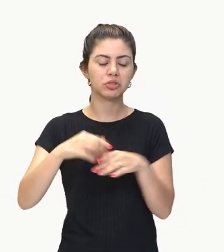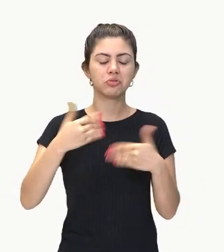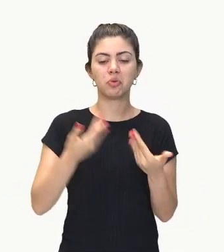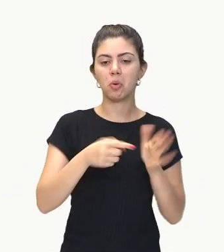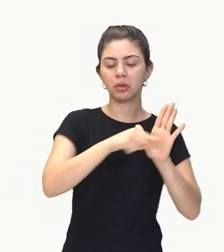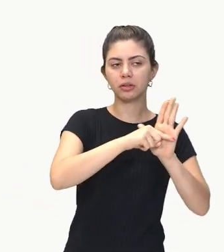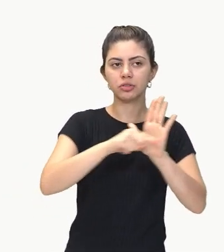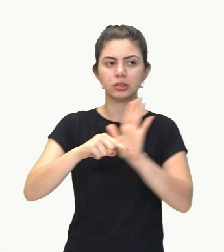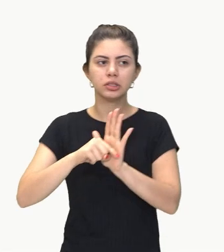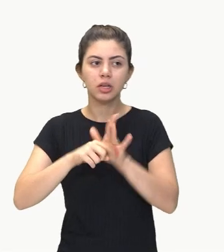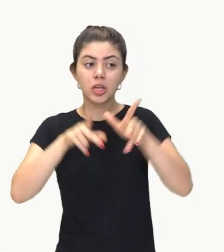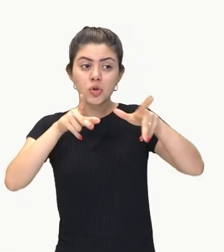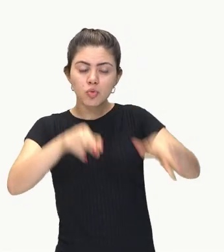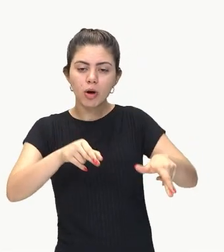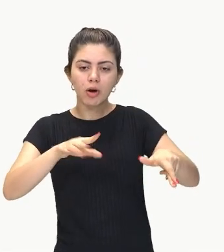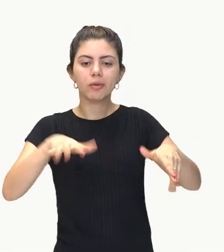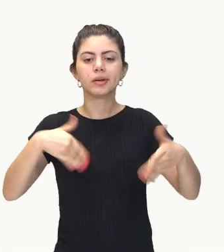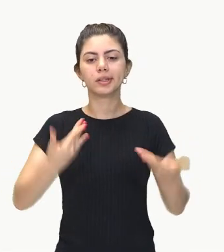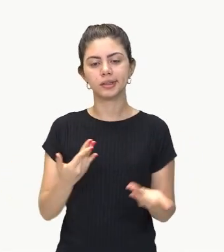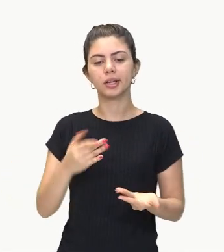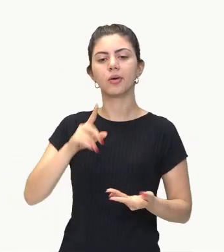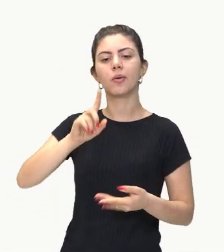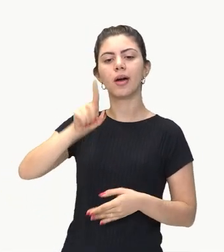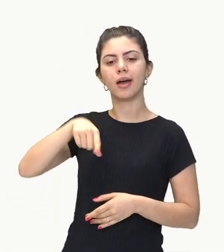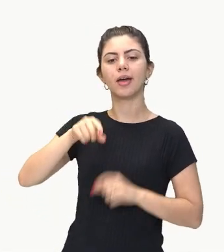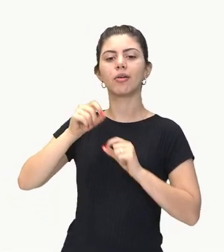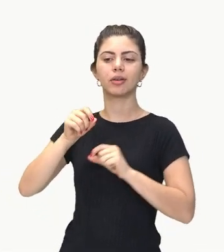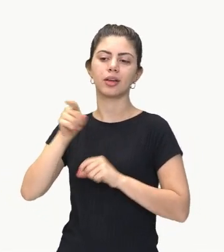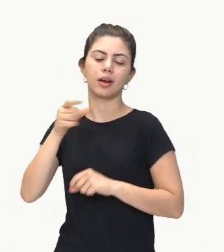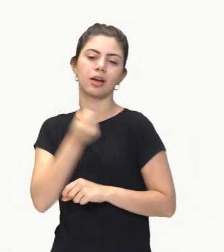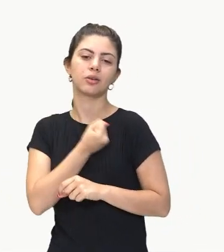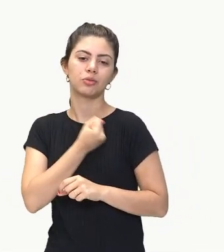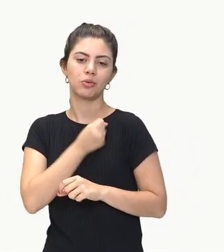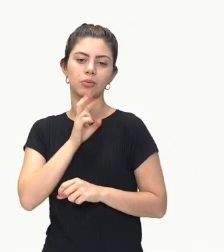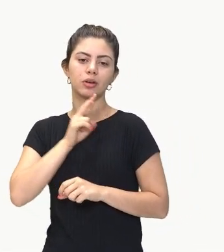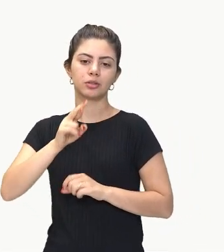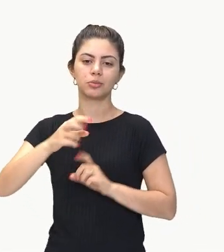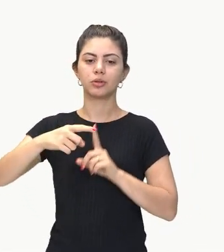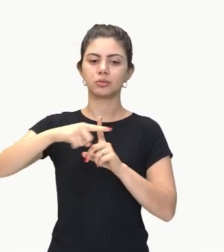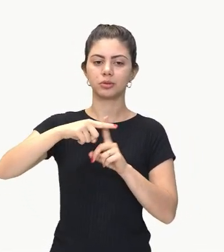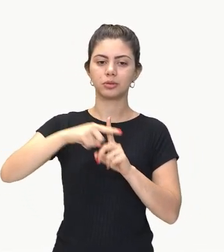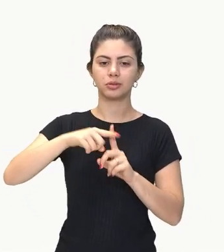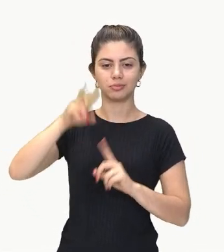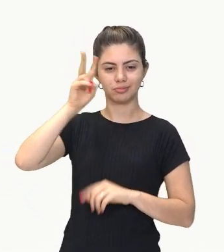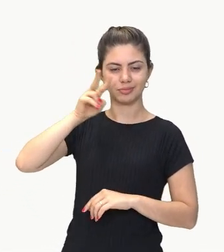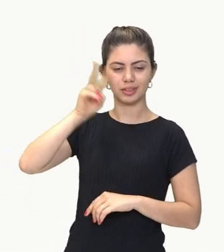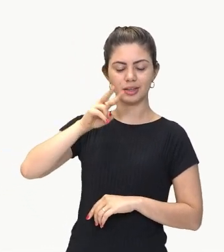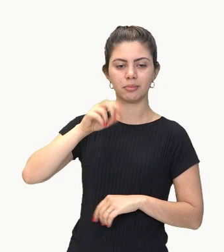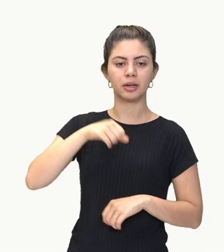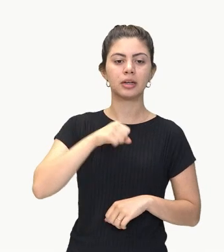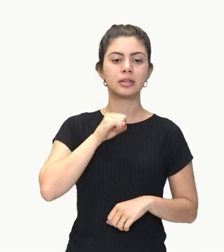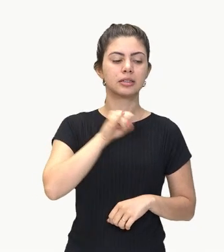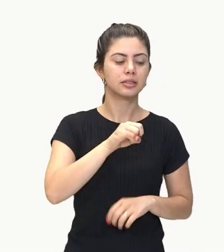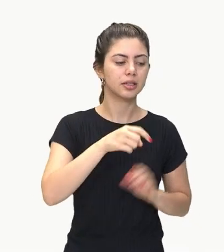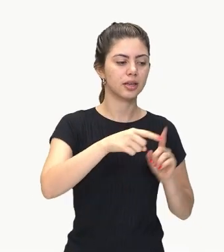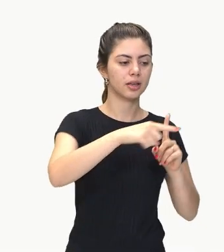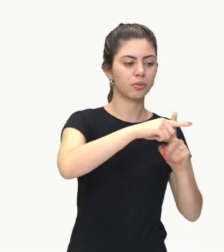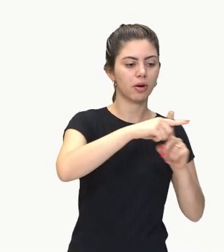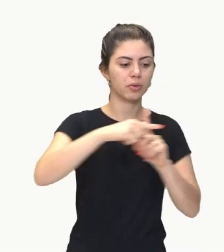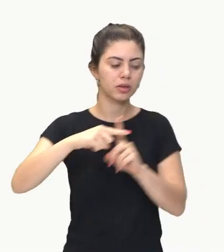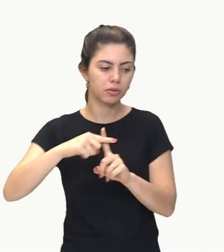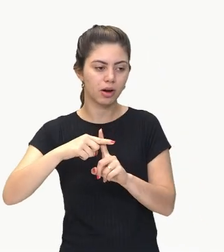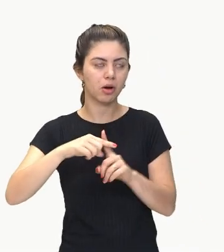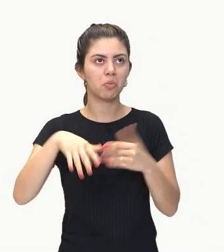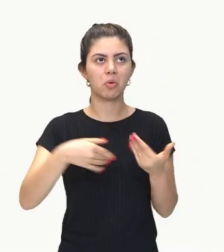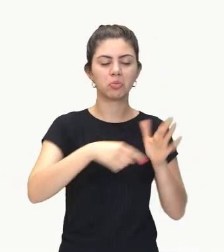positivo. É exatamente aquele jogo de sinal, lembra? Sinais iguais dá